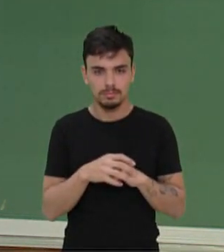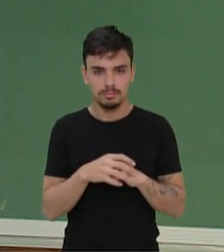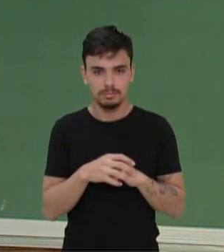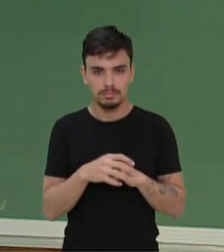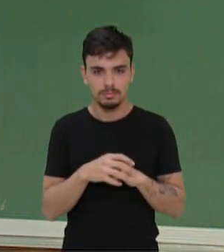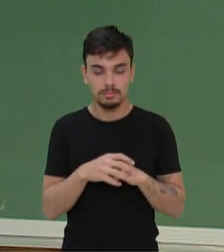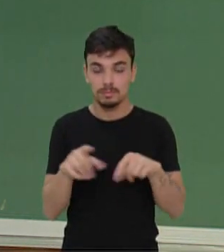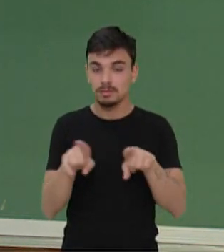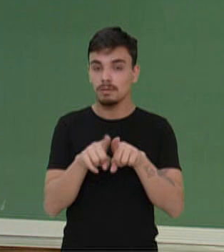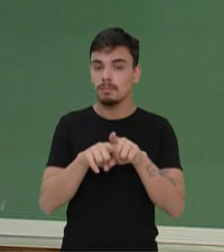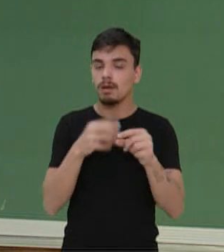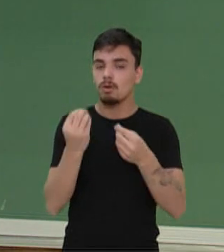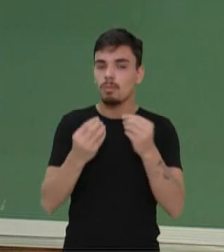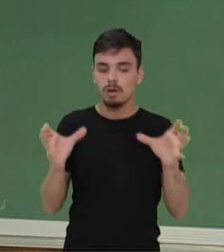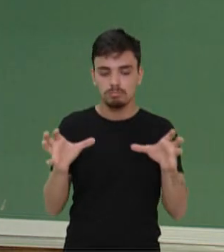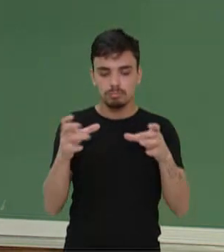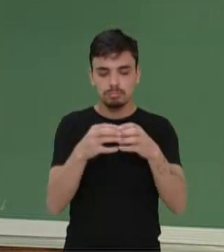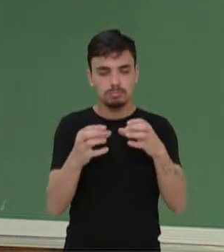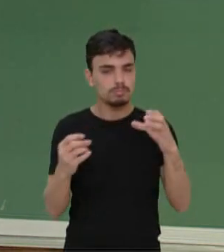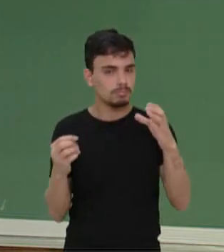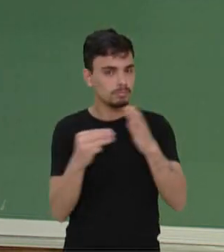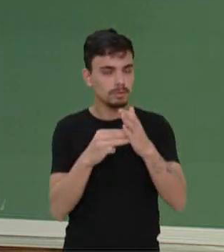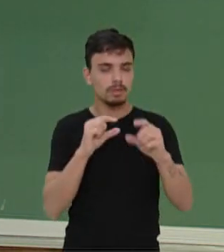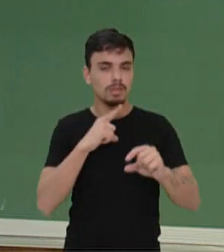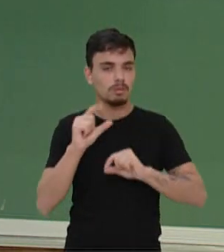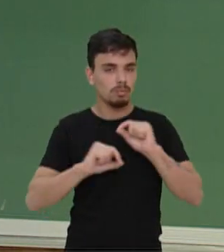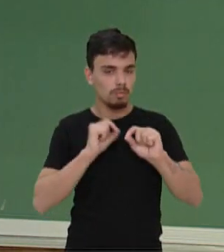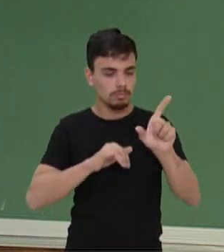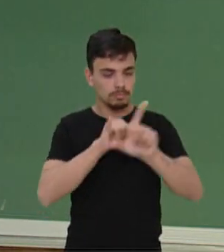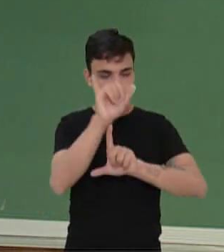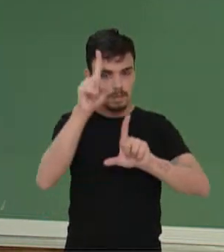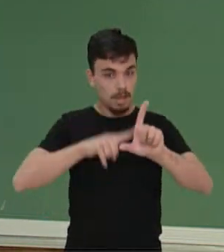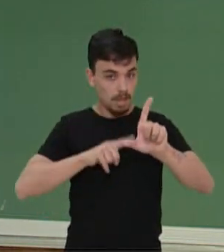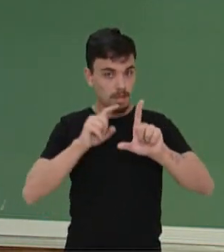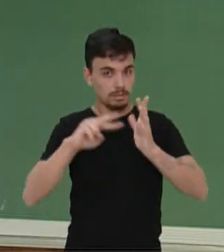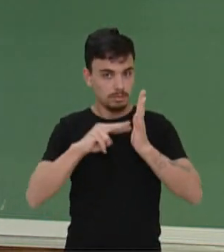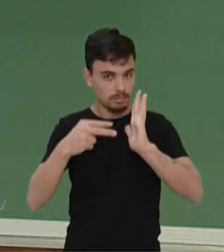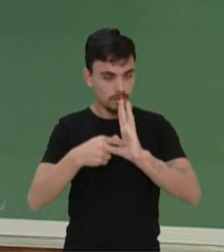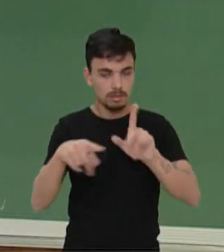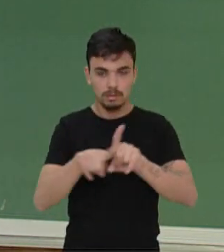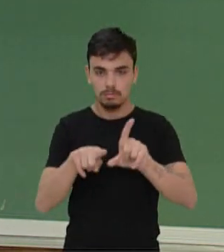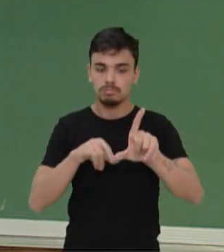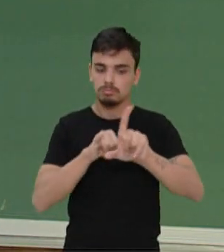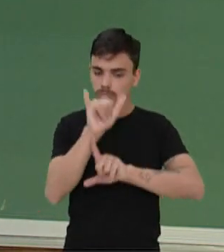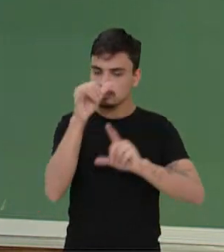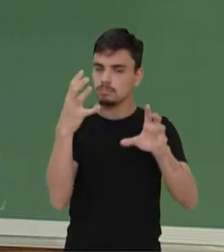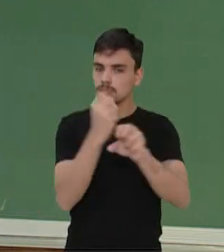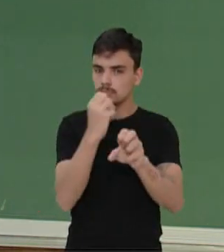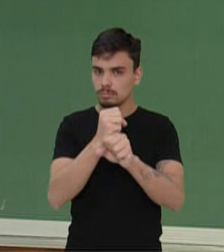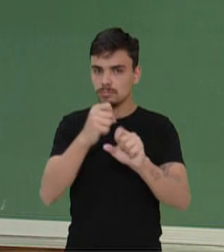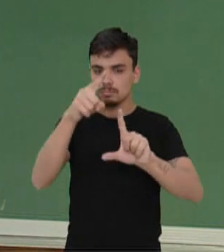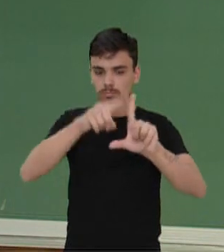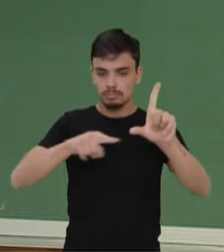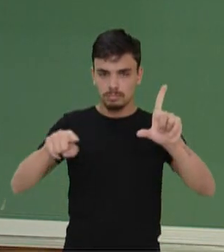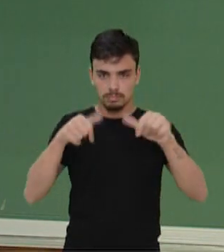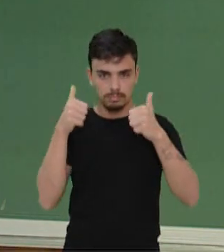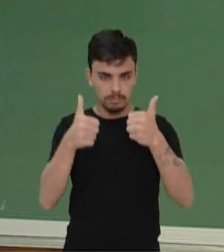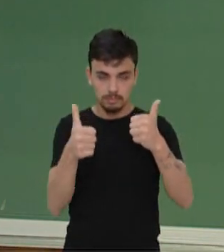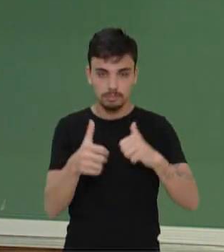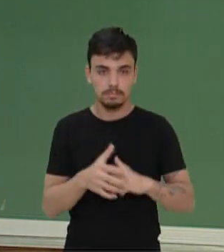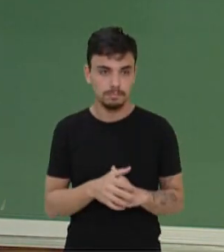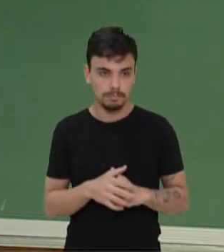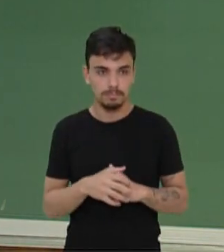E se nós queremos a concentração máxima, nós sabemos que y é a concentração, calculamos então o y do vértice.